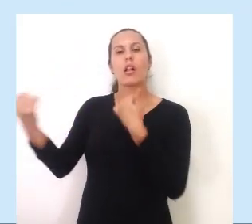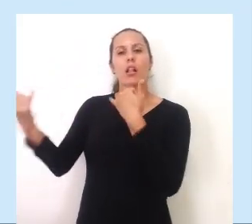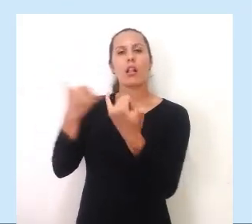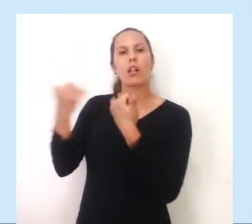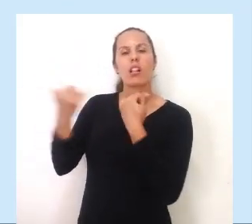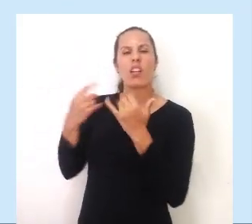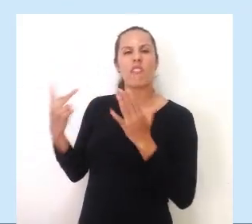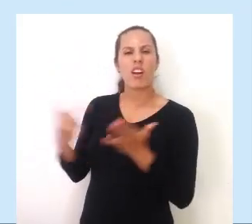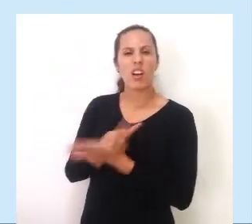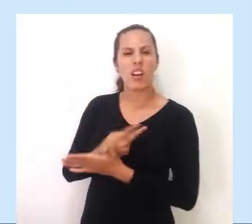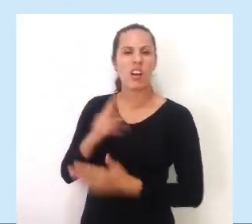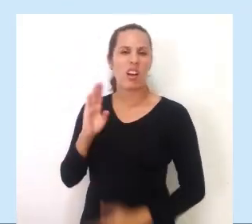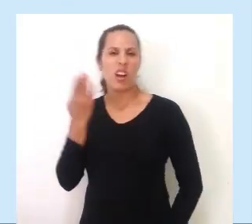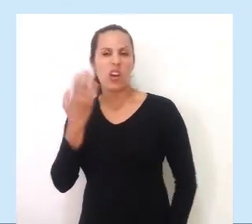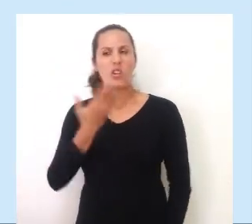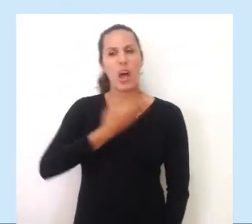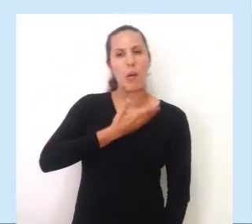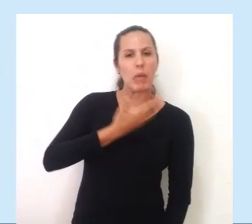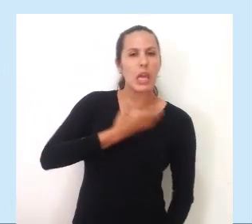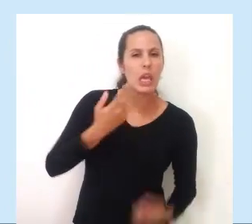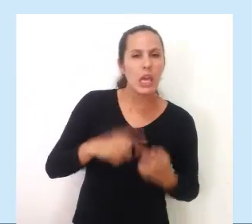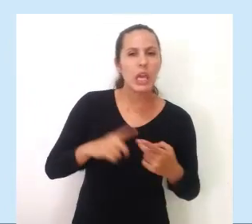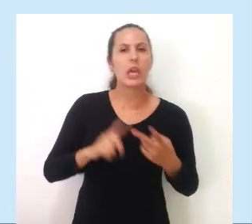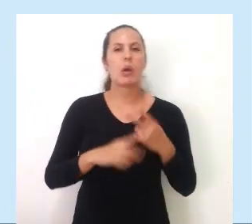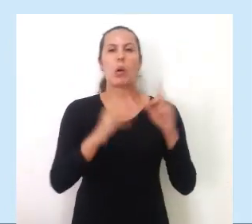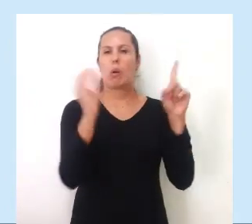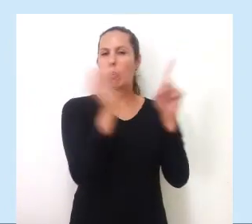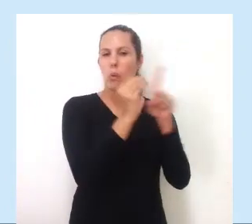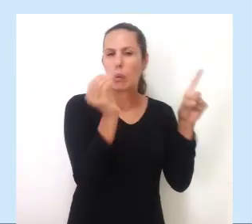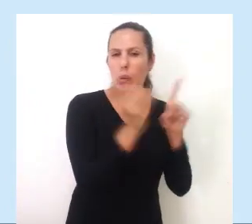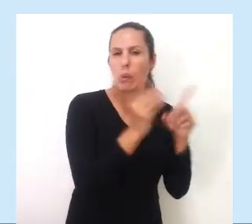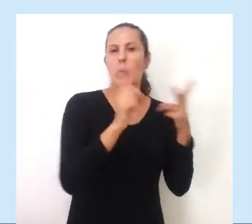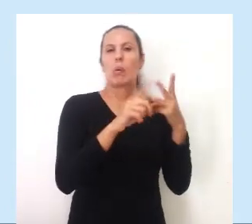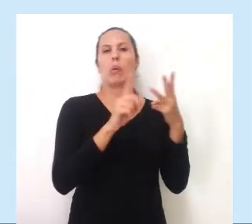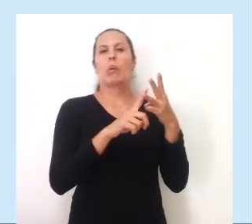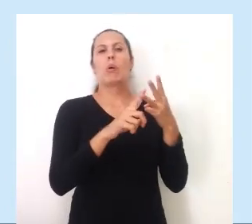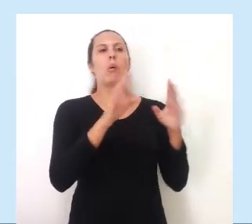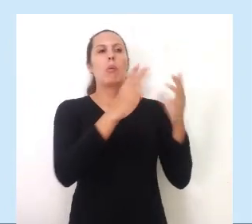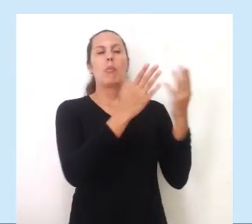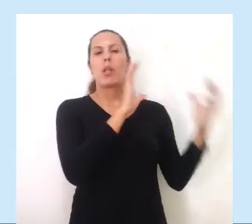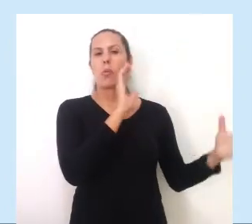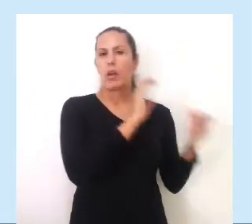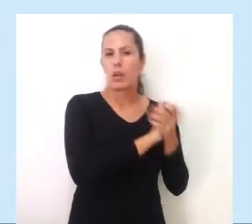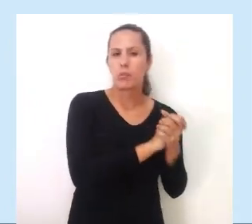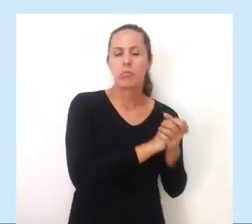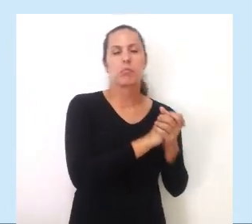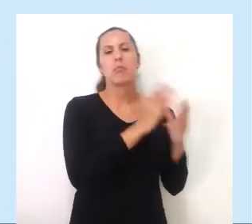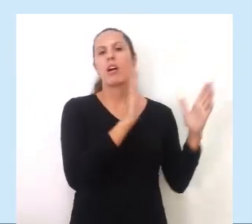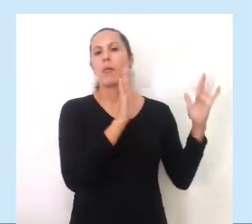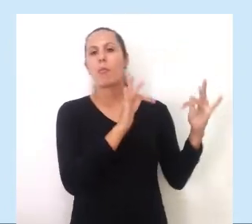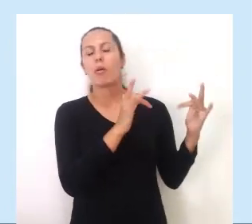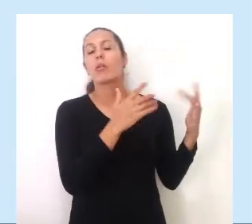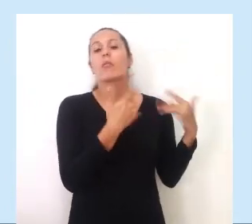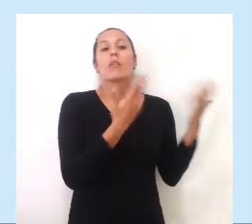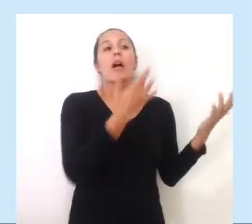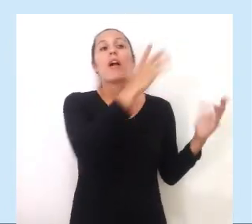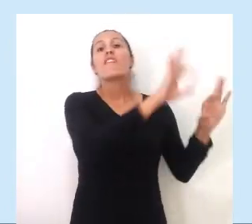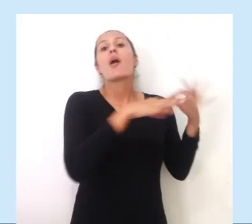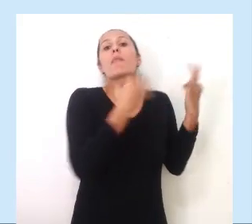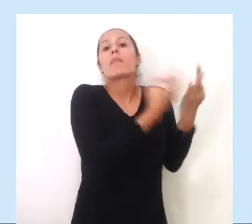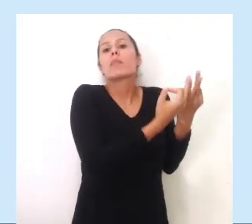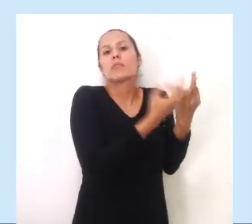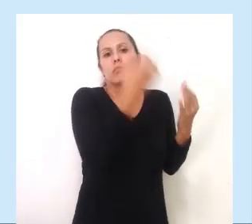enrolado. Enrolado por quem? Enrolado por um colega, enrolado pelo Google, enrolado pelo parceiro, enrolado